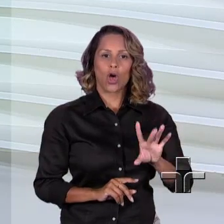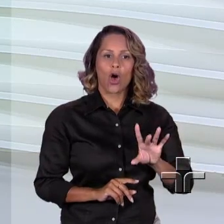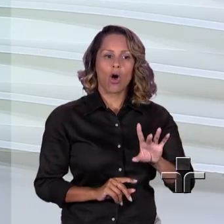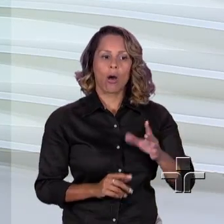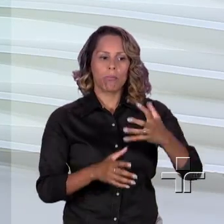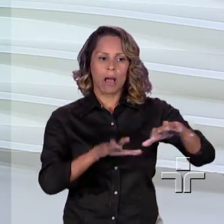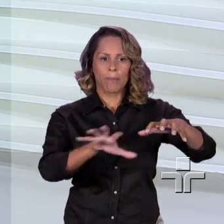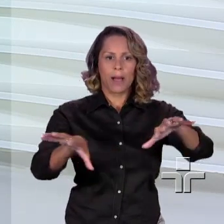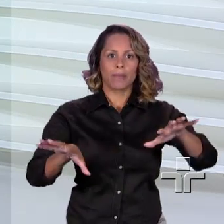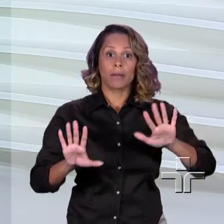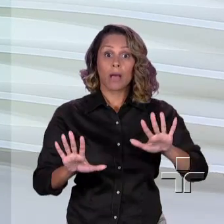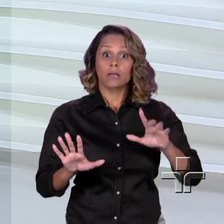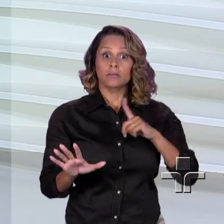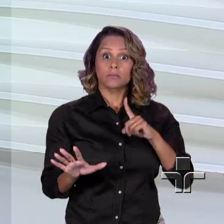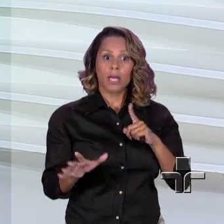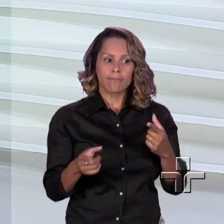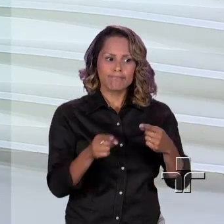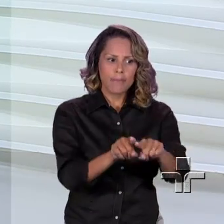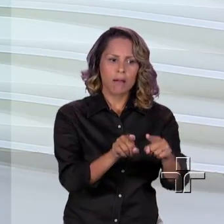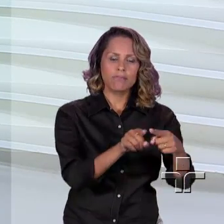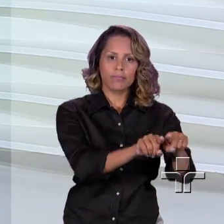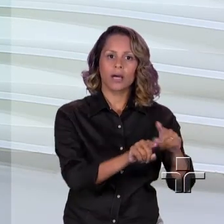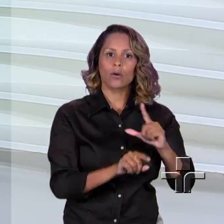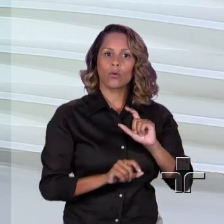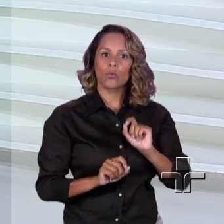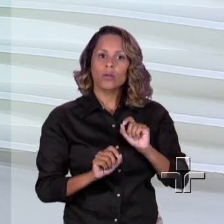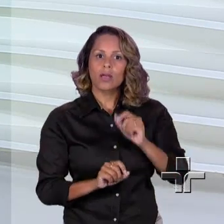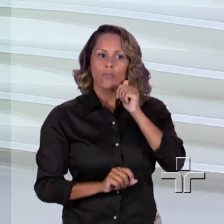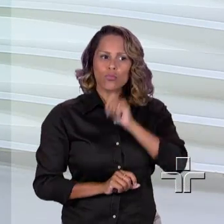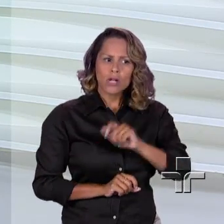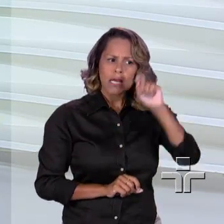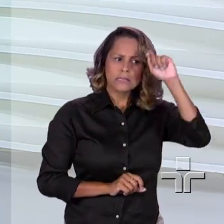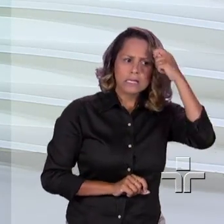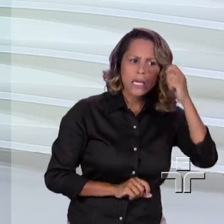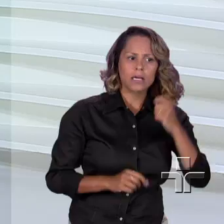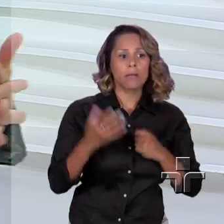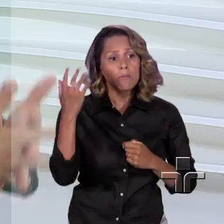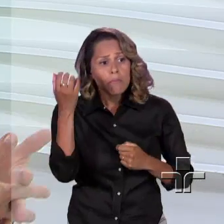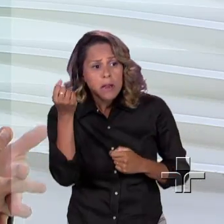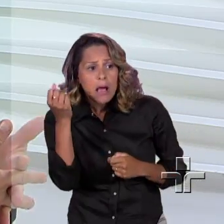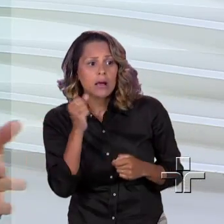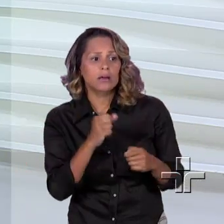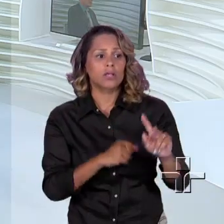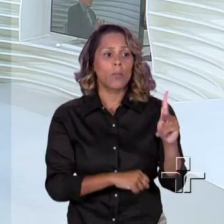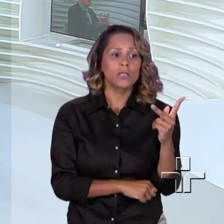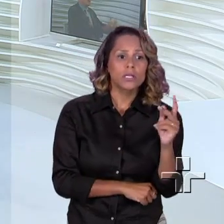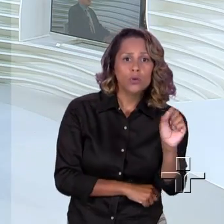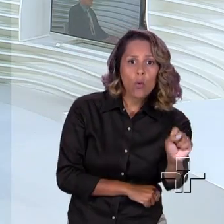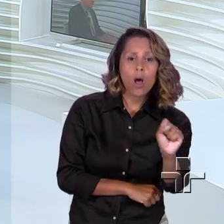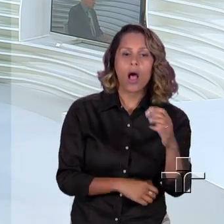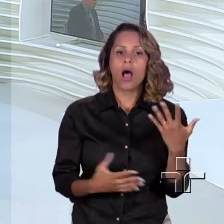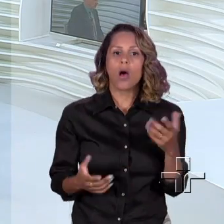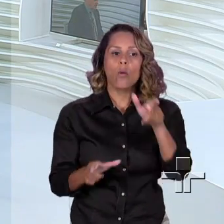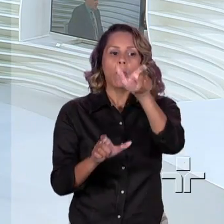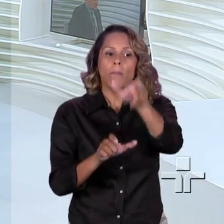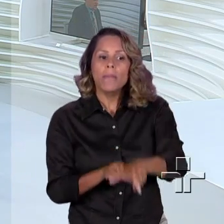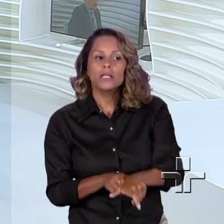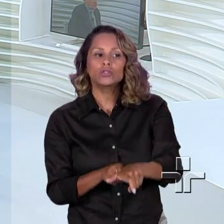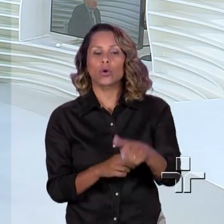mulheres e negras e trabalhadoras, ou brancos de classe média homossexual, ou pessoa de